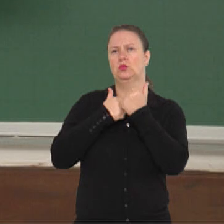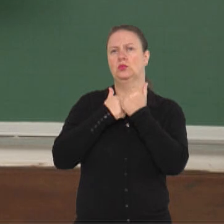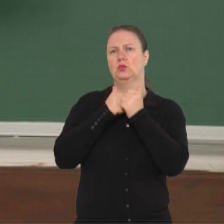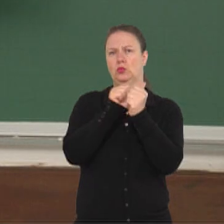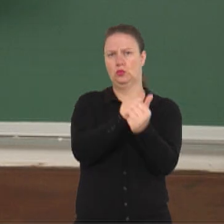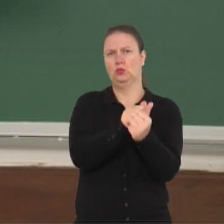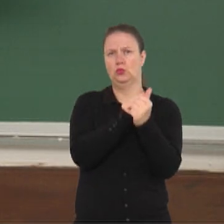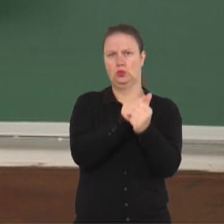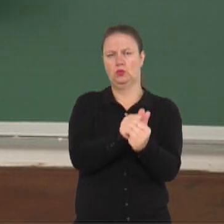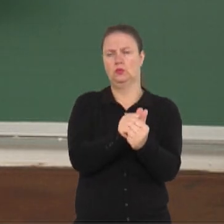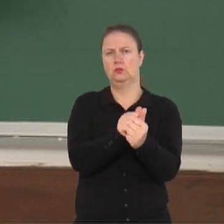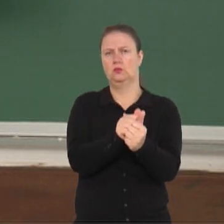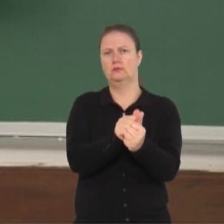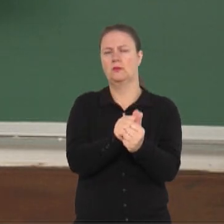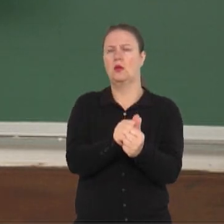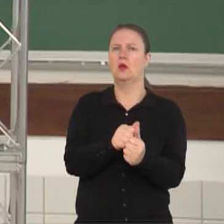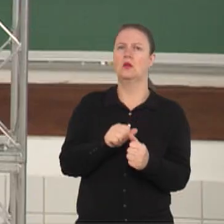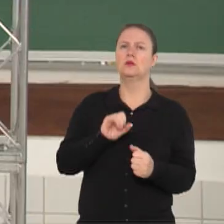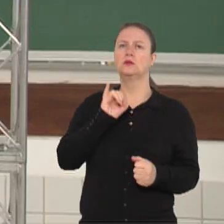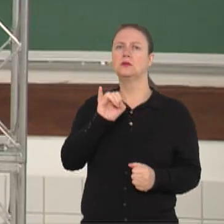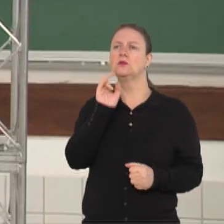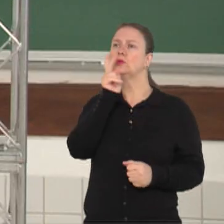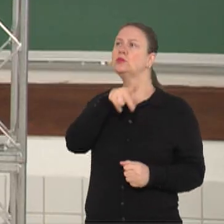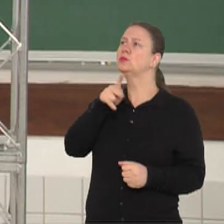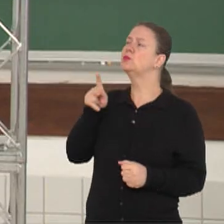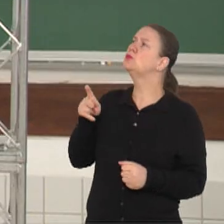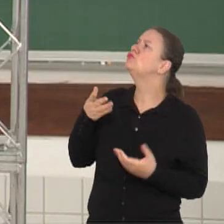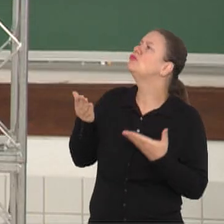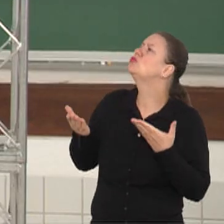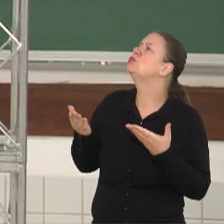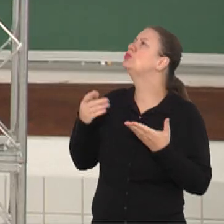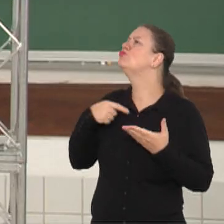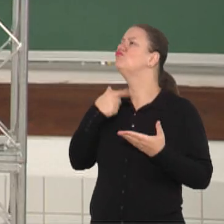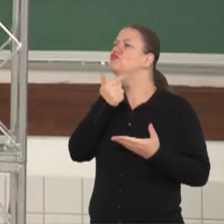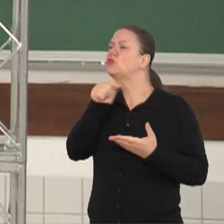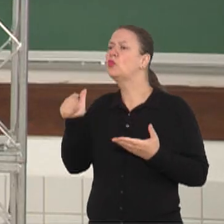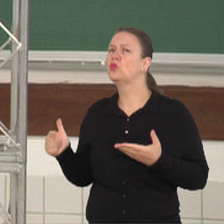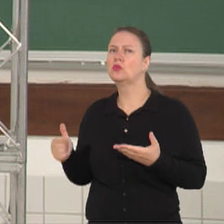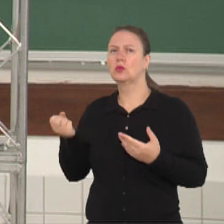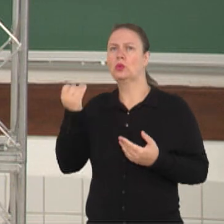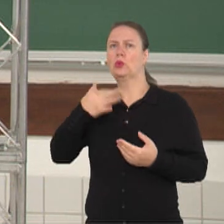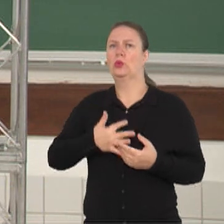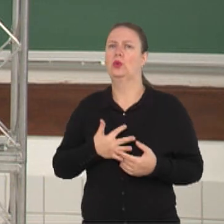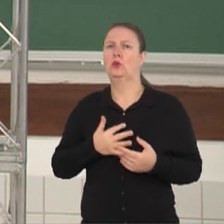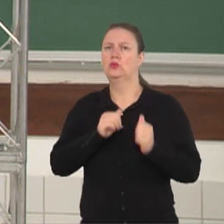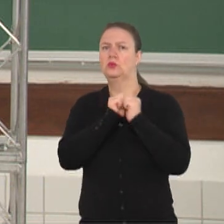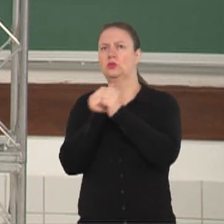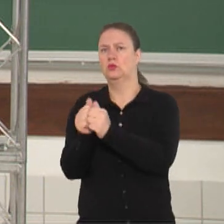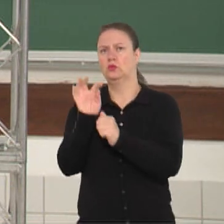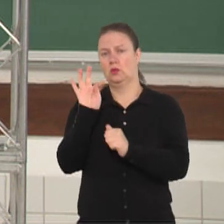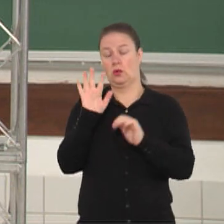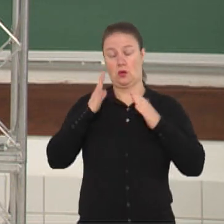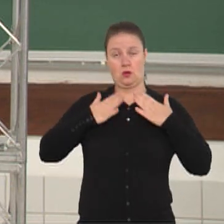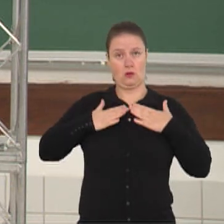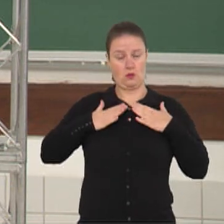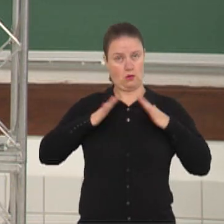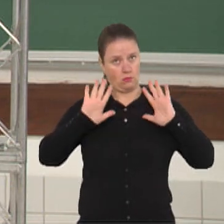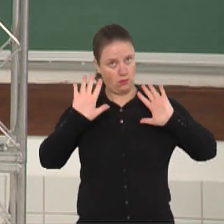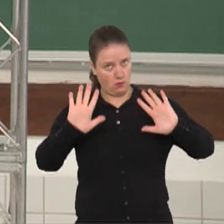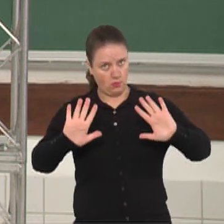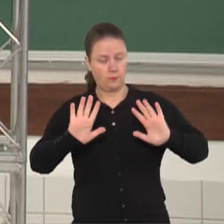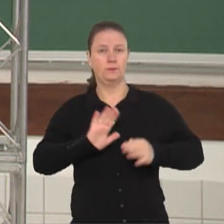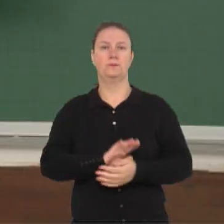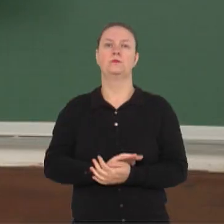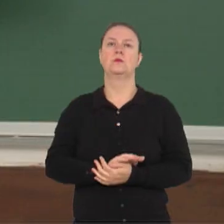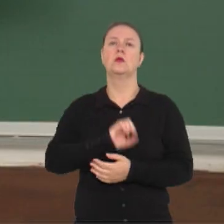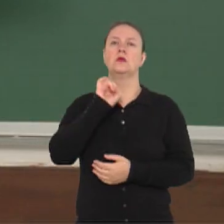Se falei, professor, não tem número acompanhando t² e nem número acompanhando t. Espera lá, quando